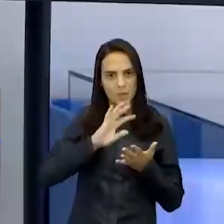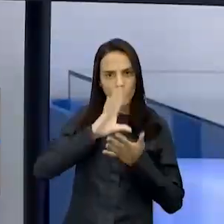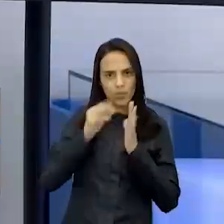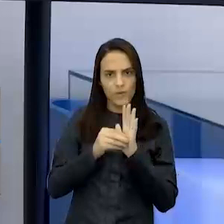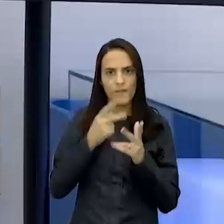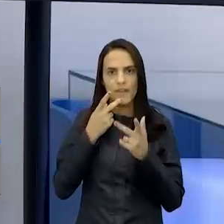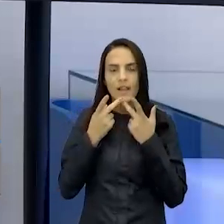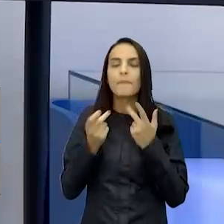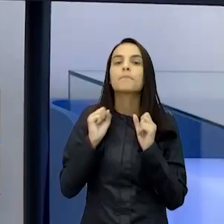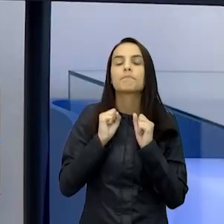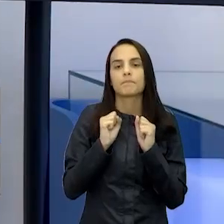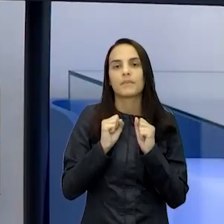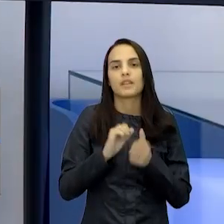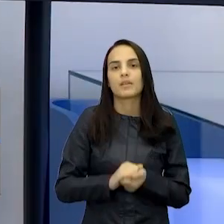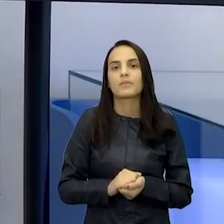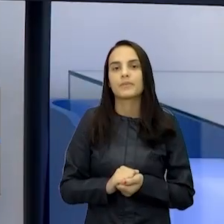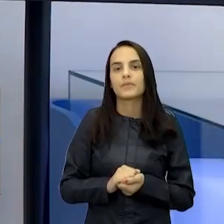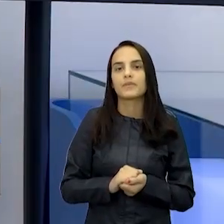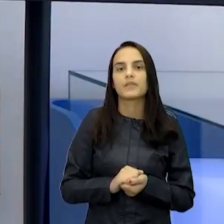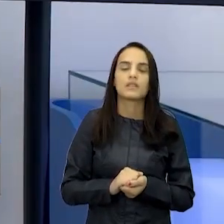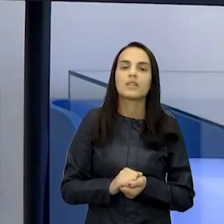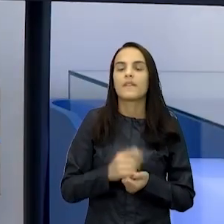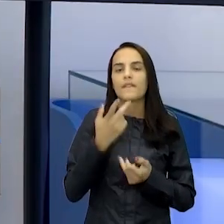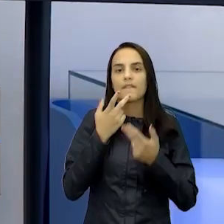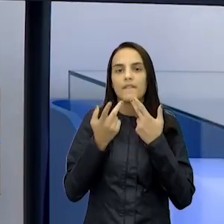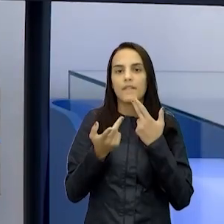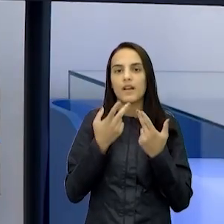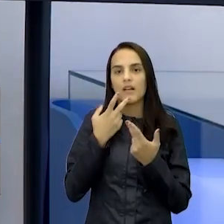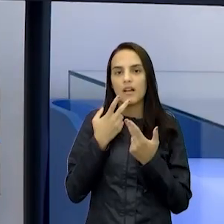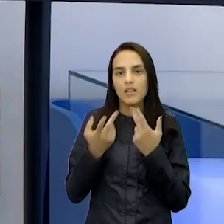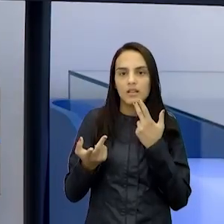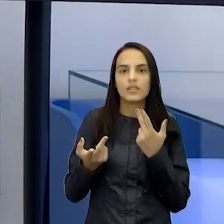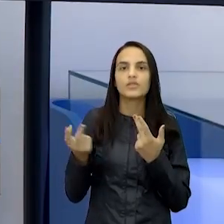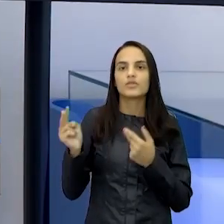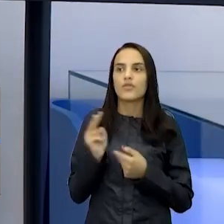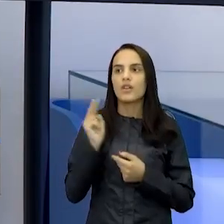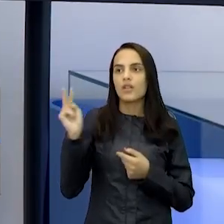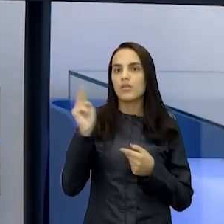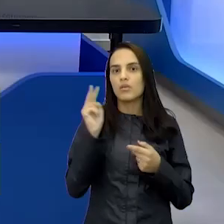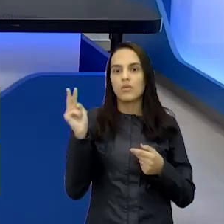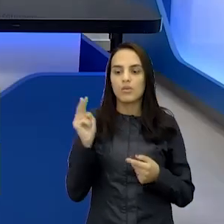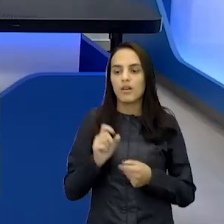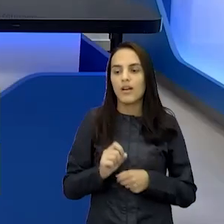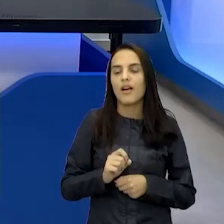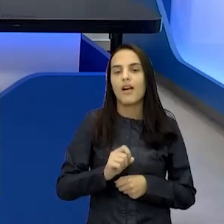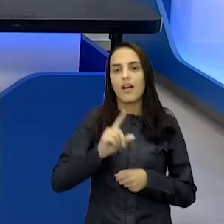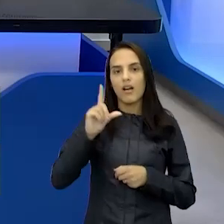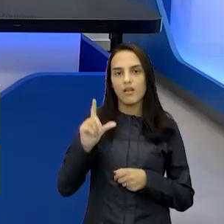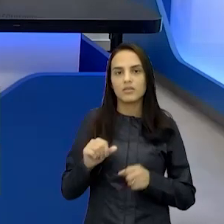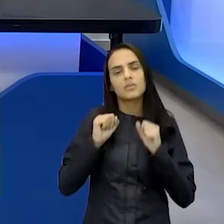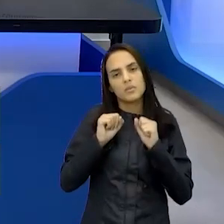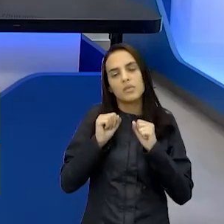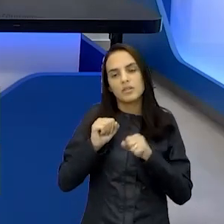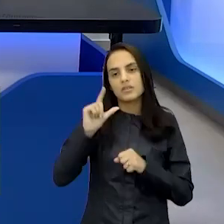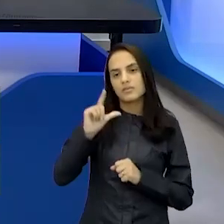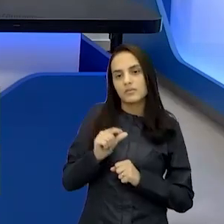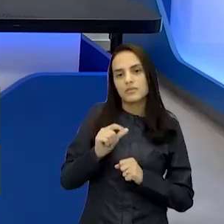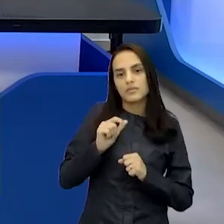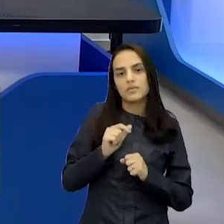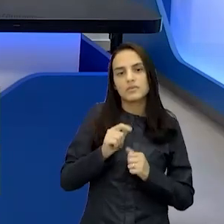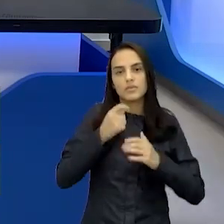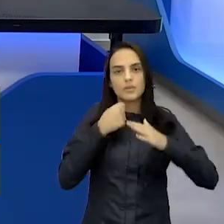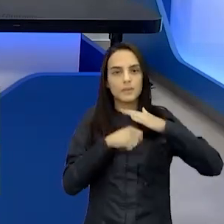E pode ser também, professor, um financiamento que não fale de algo de um valor tão alto. Num carro, numa pode ser coisa menor. Um empréstimo.